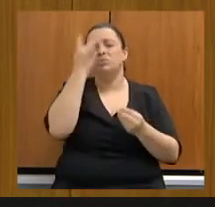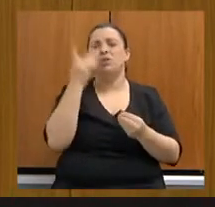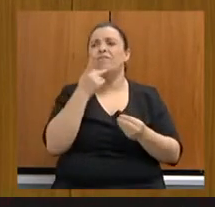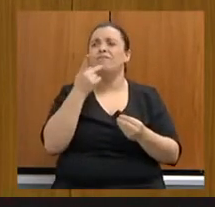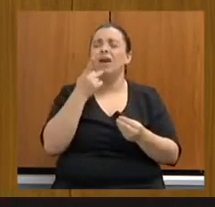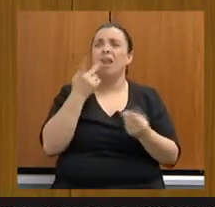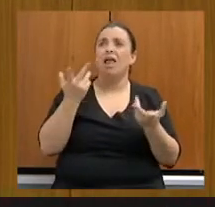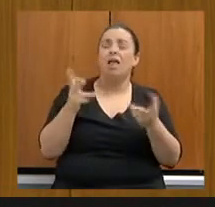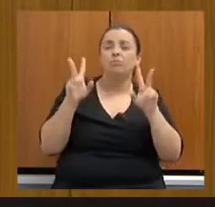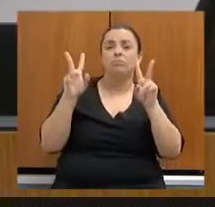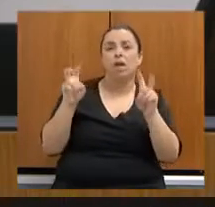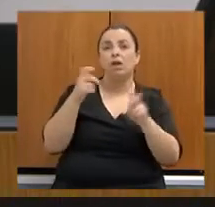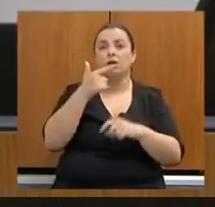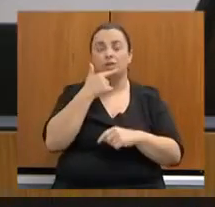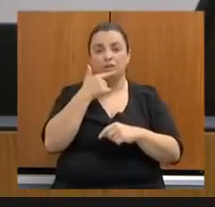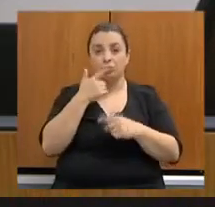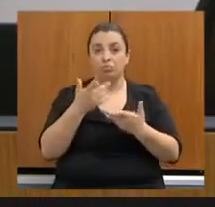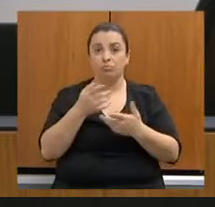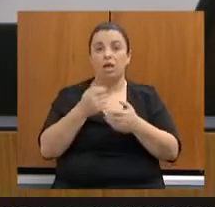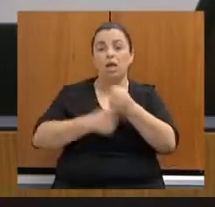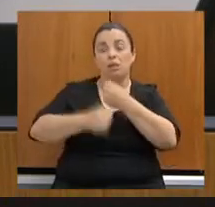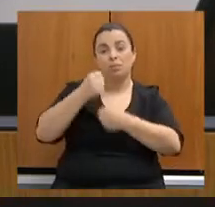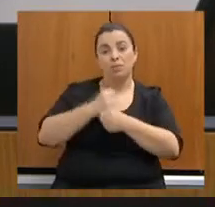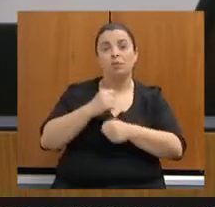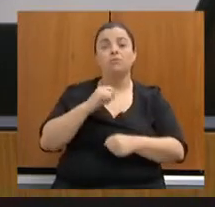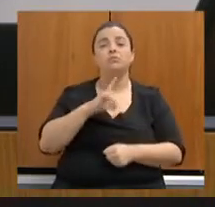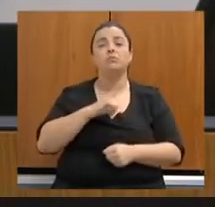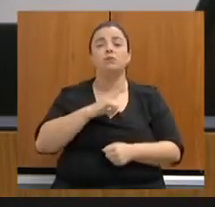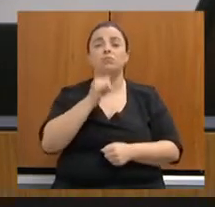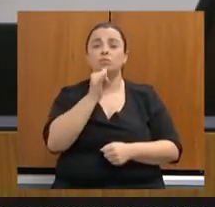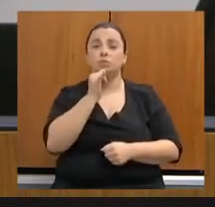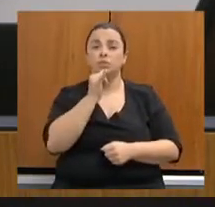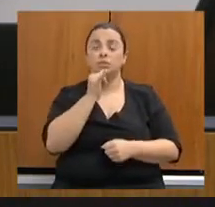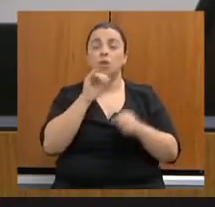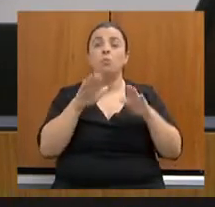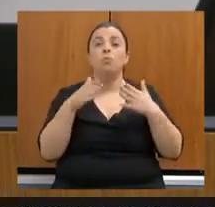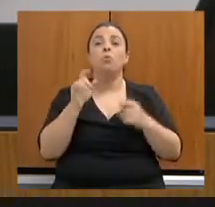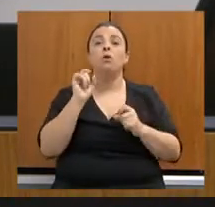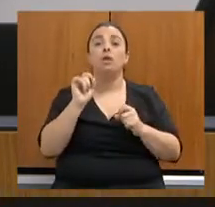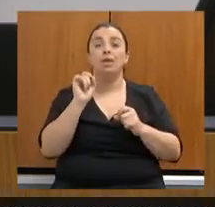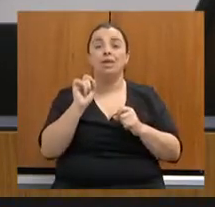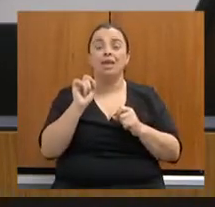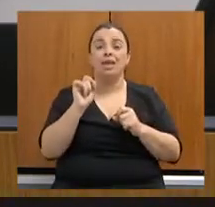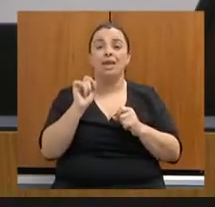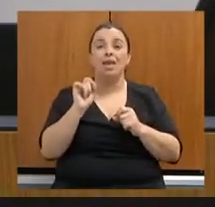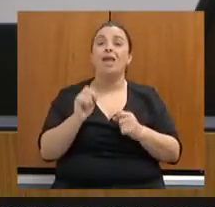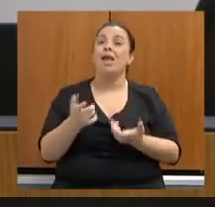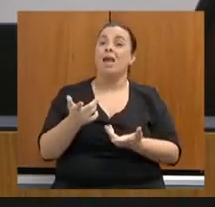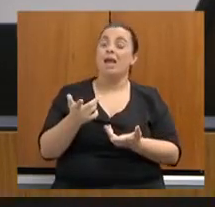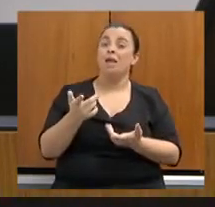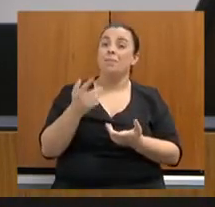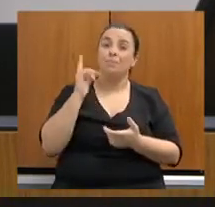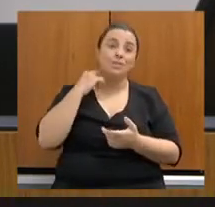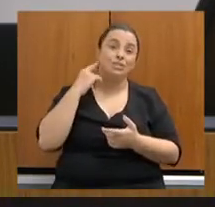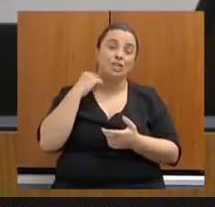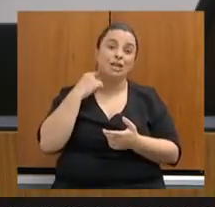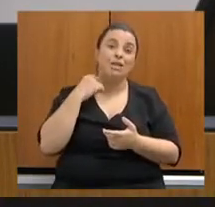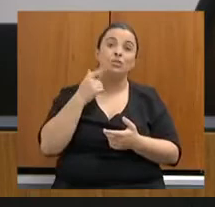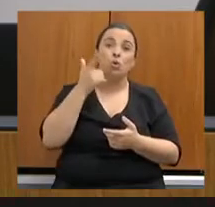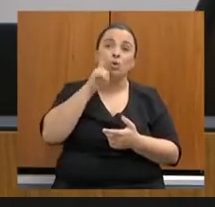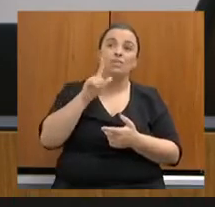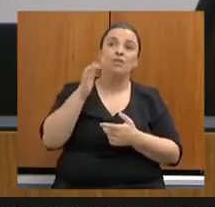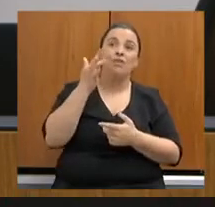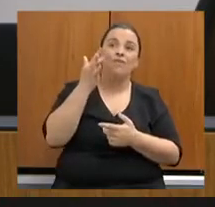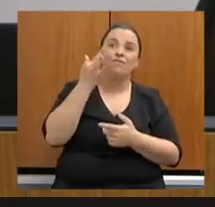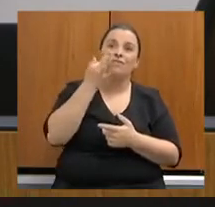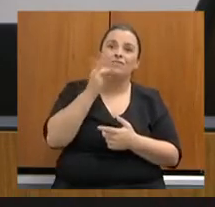foi dado o ano passado quando Minas Gerais foi Vitoriosa na França com queijo clandestino que não podia estar